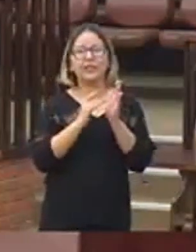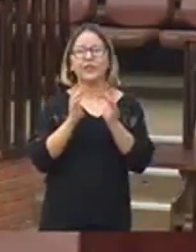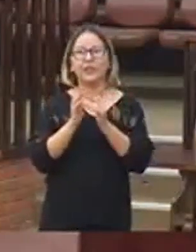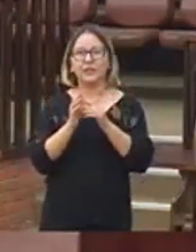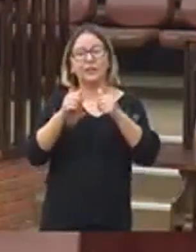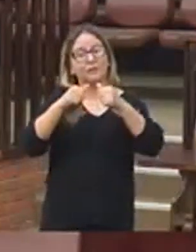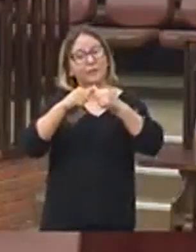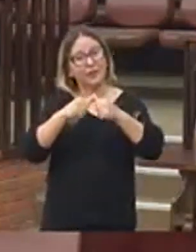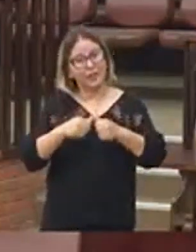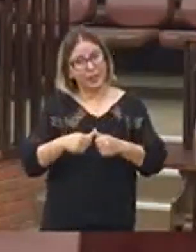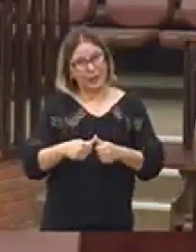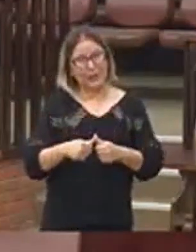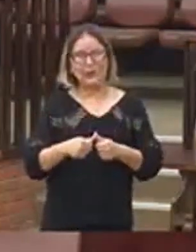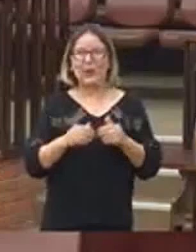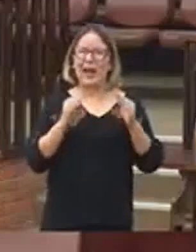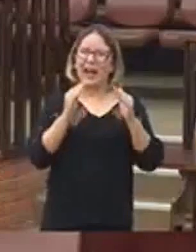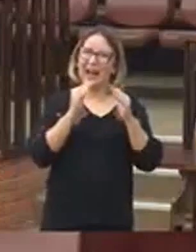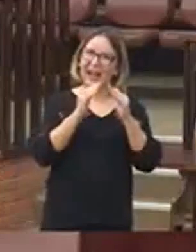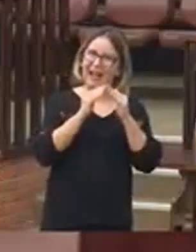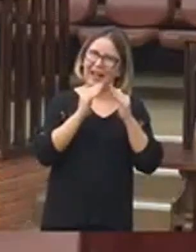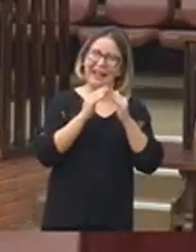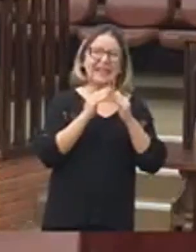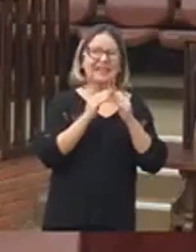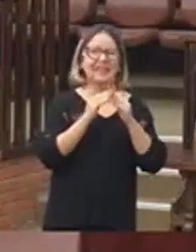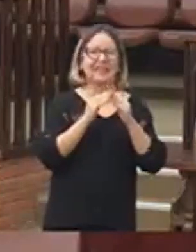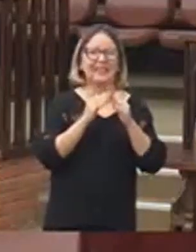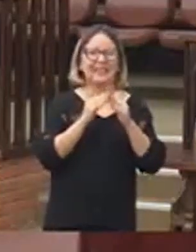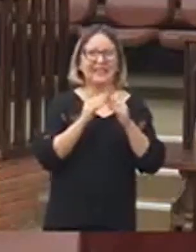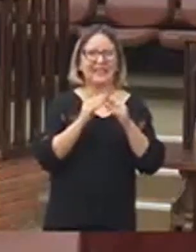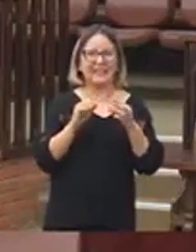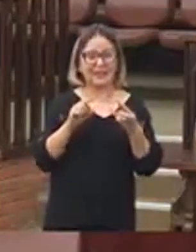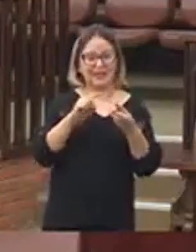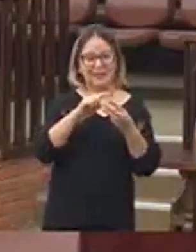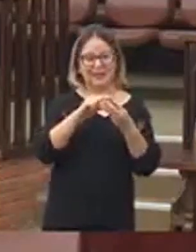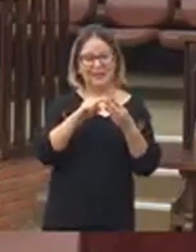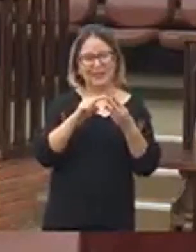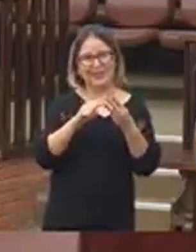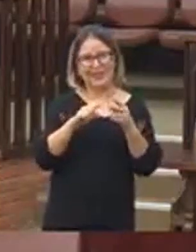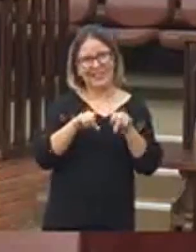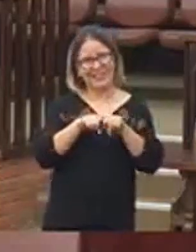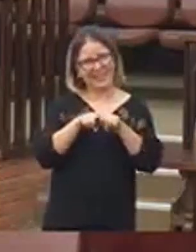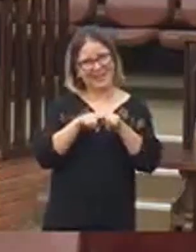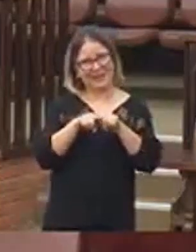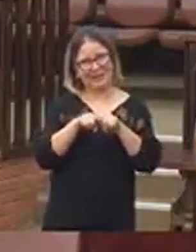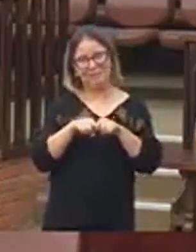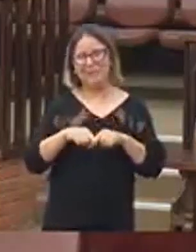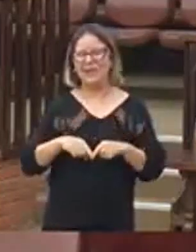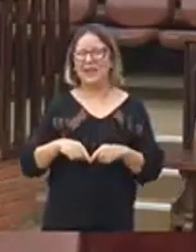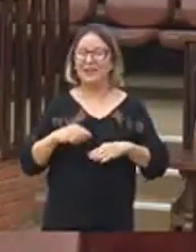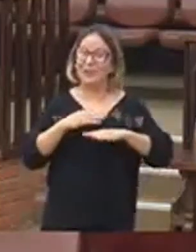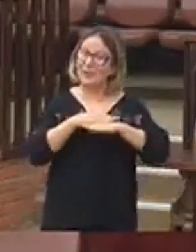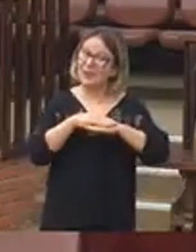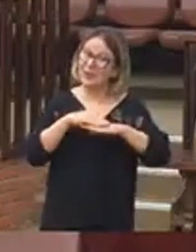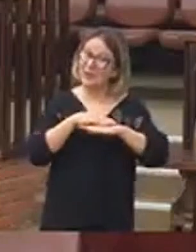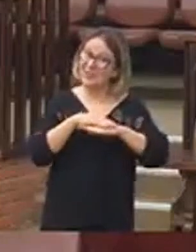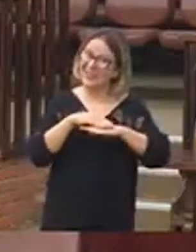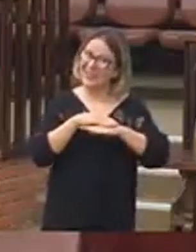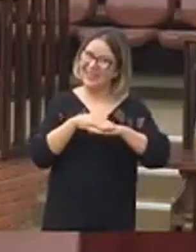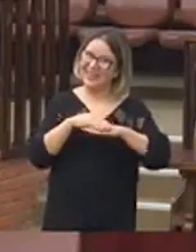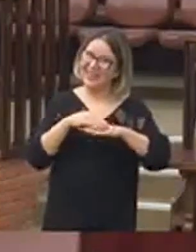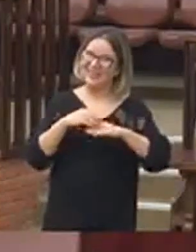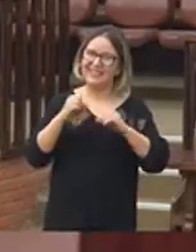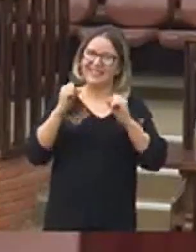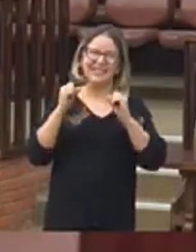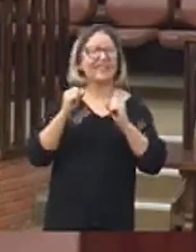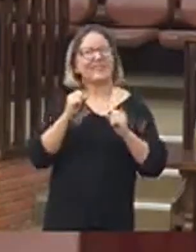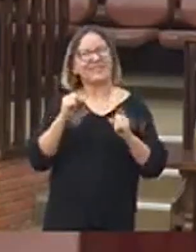casa deles, hospedado, conversando até tantas da noite, para